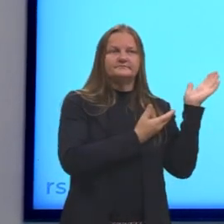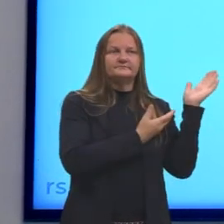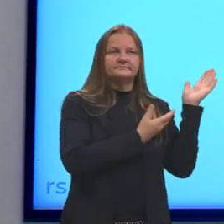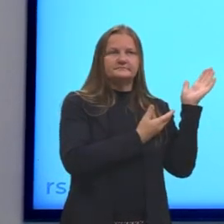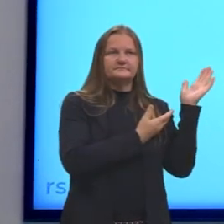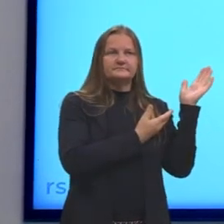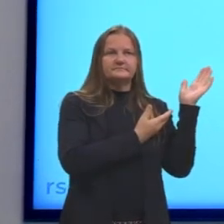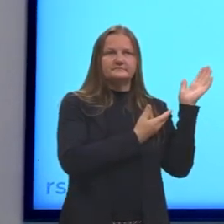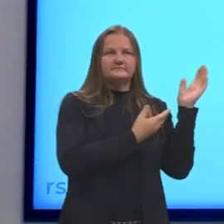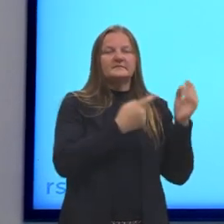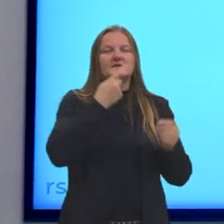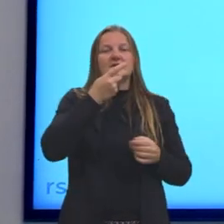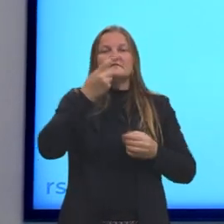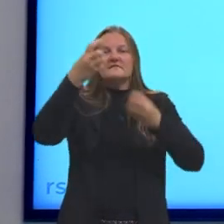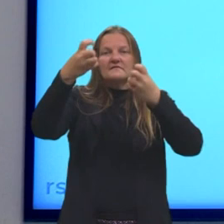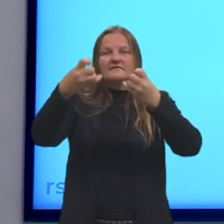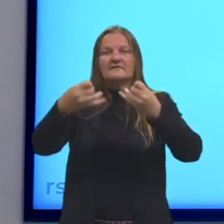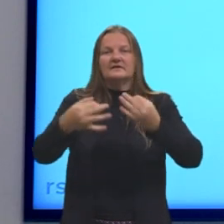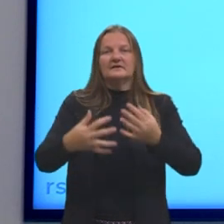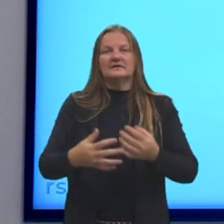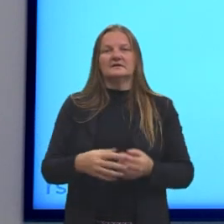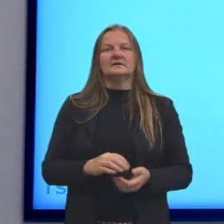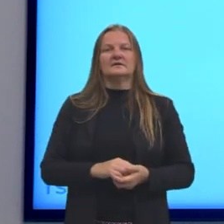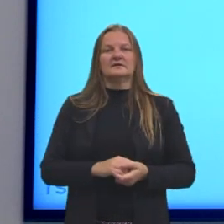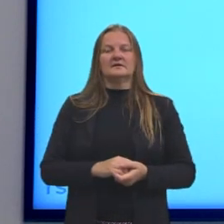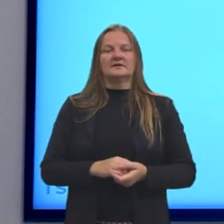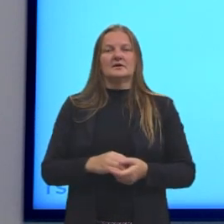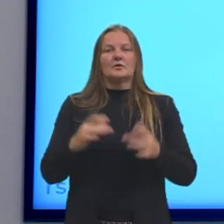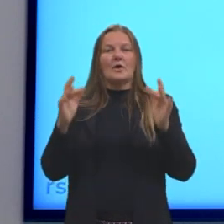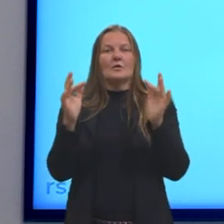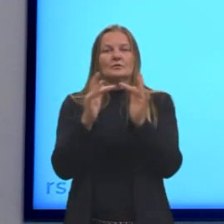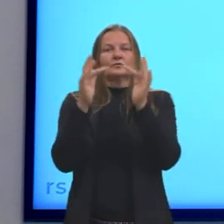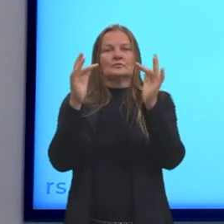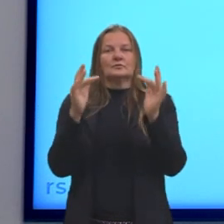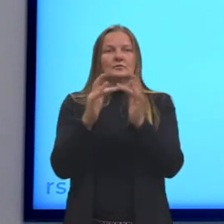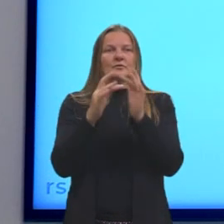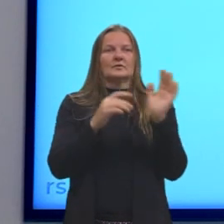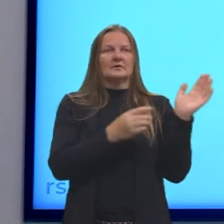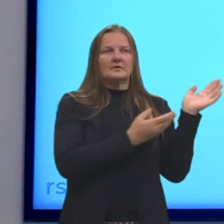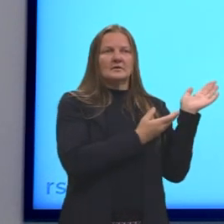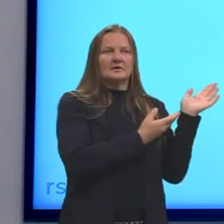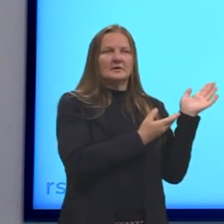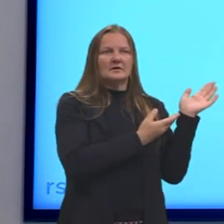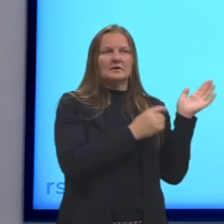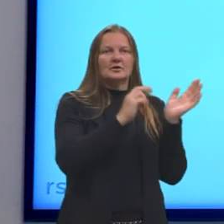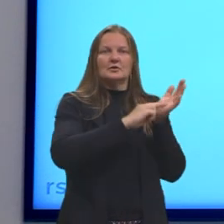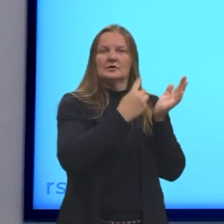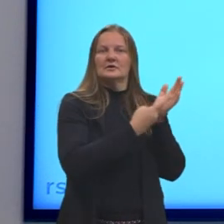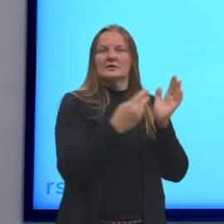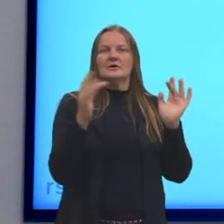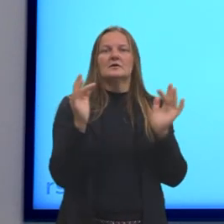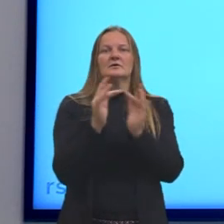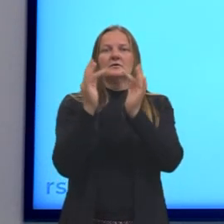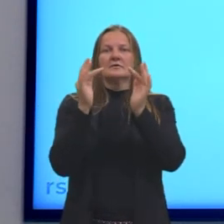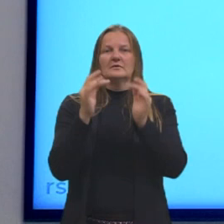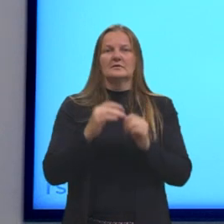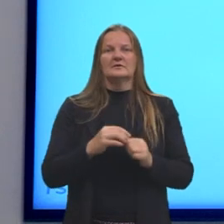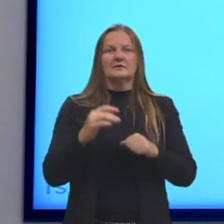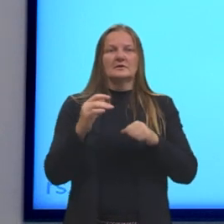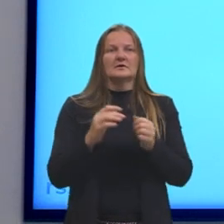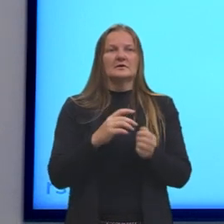que é o dizer o touch que é o tocar o MMN é um regular recebe de